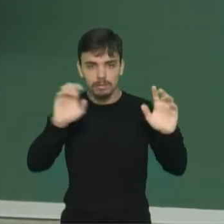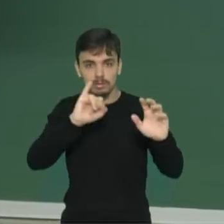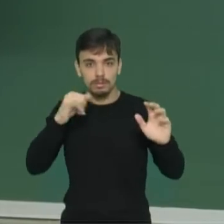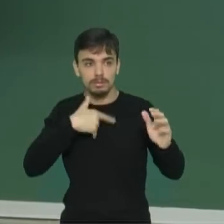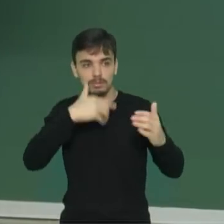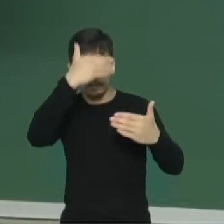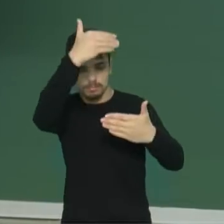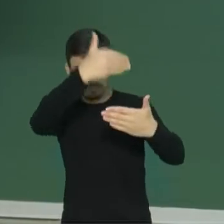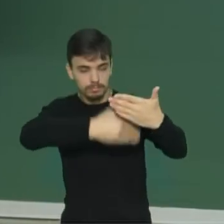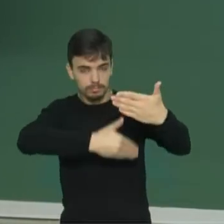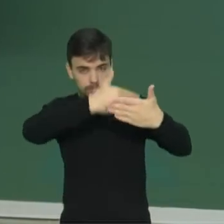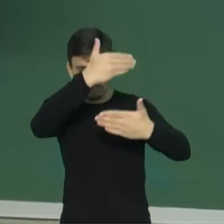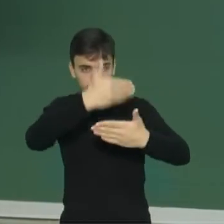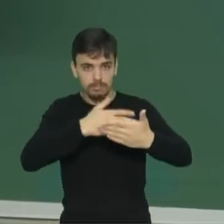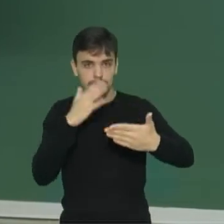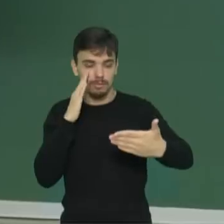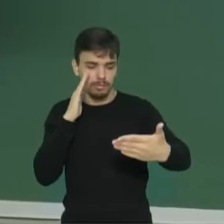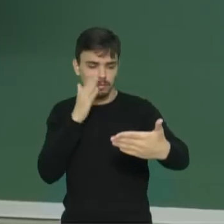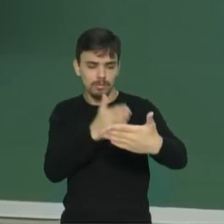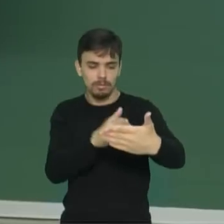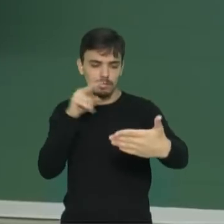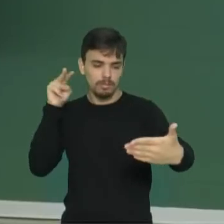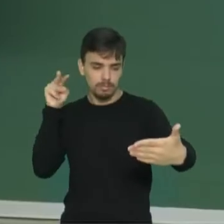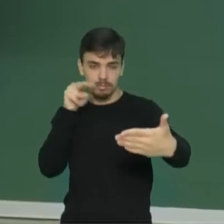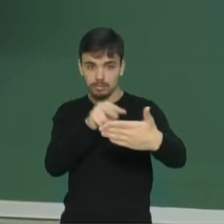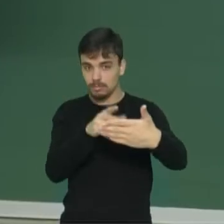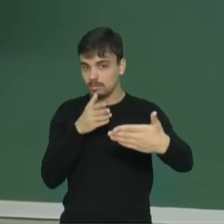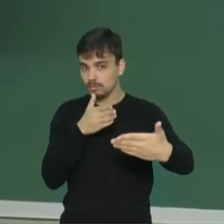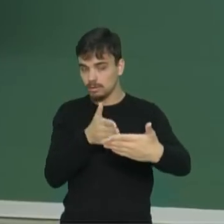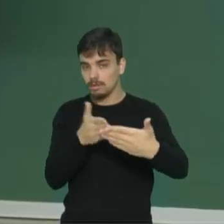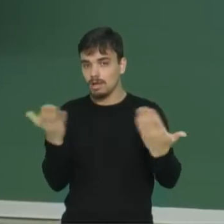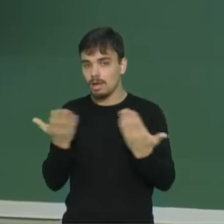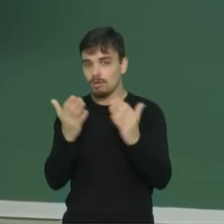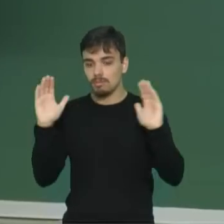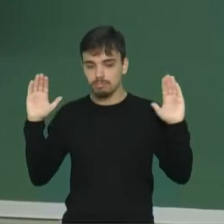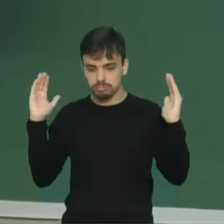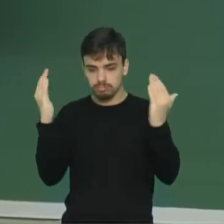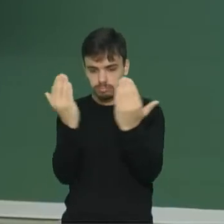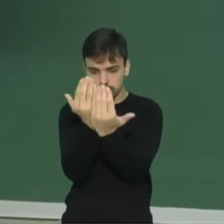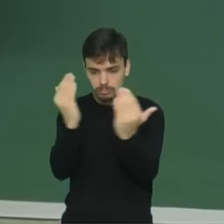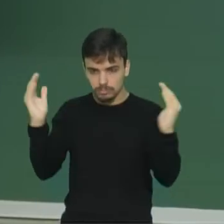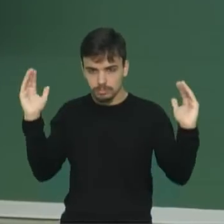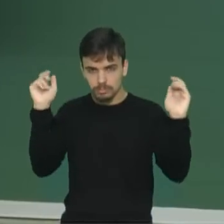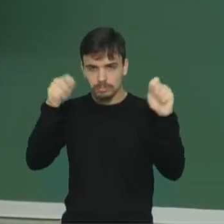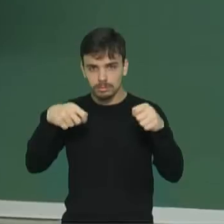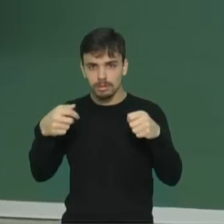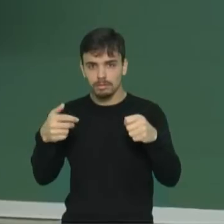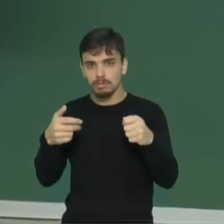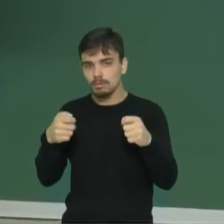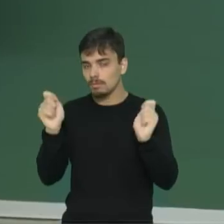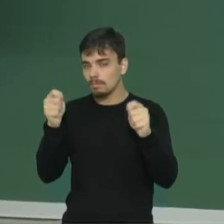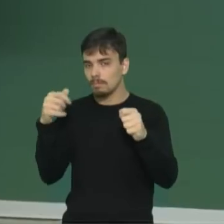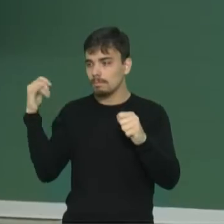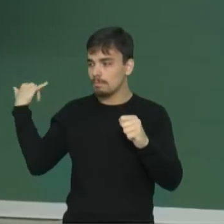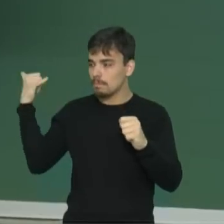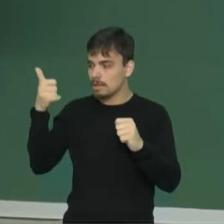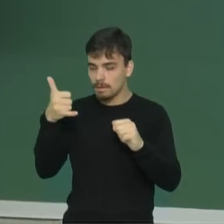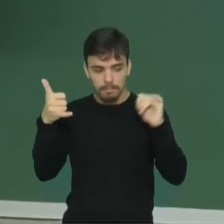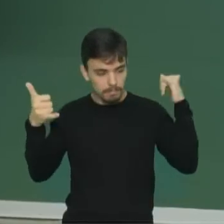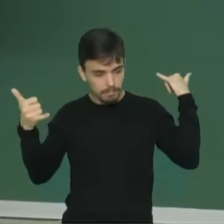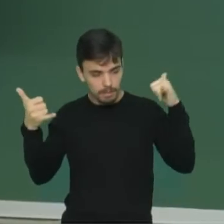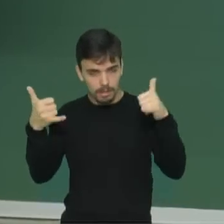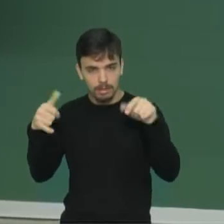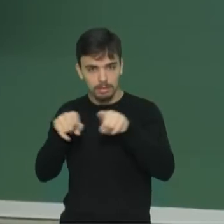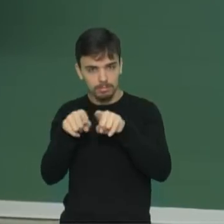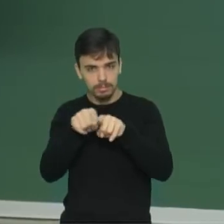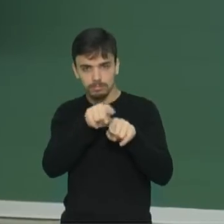só vou pegar os raios de luz que vêm na direção do espelho. Se o espelho é convexo, eu consigo pegar raios laterais também nesse